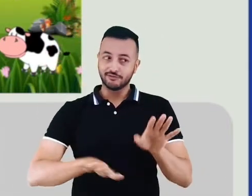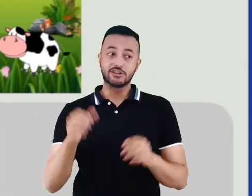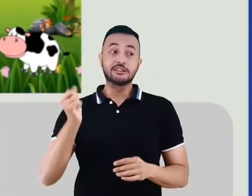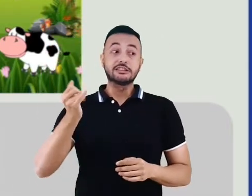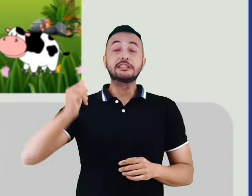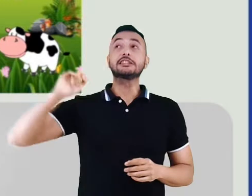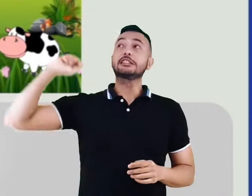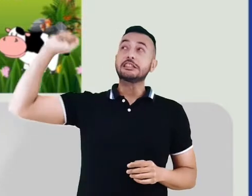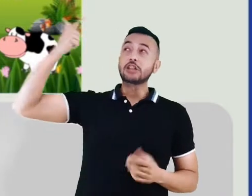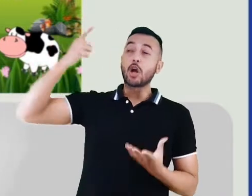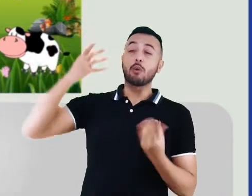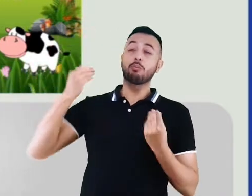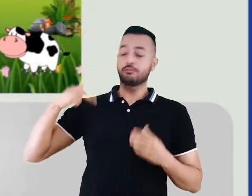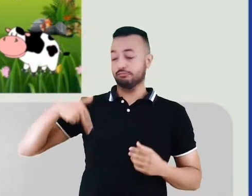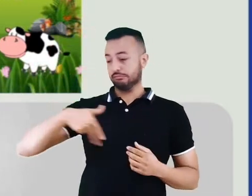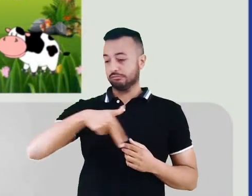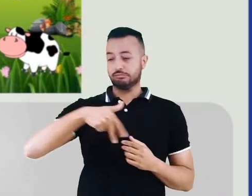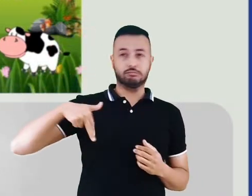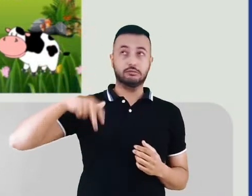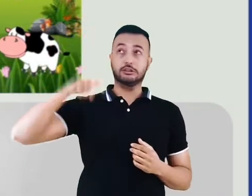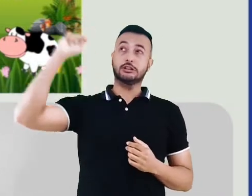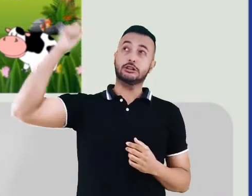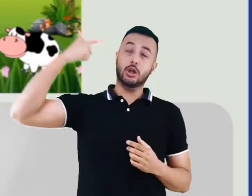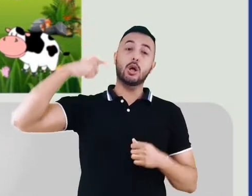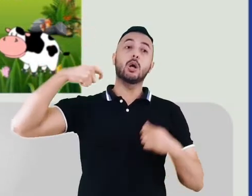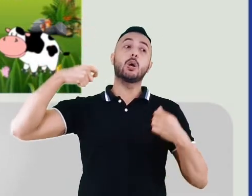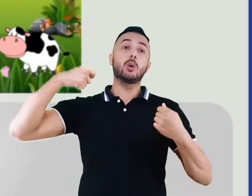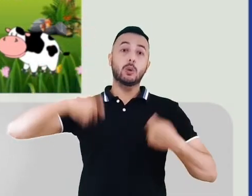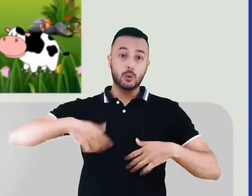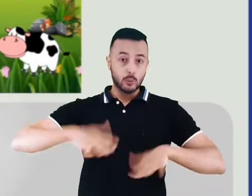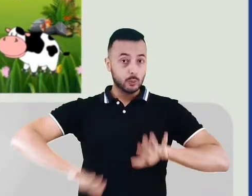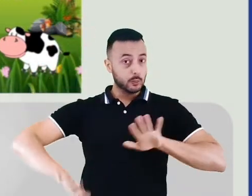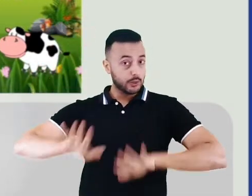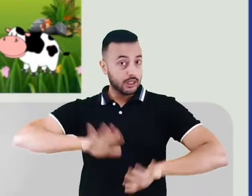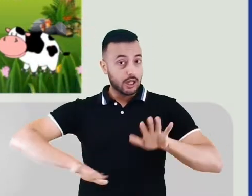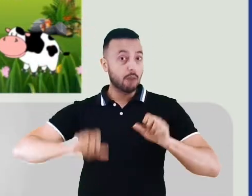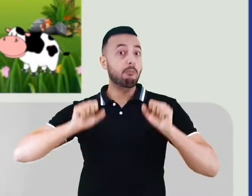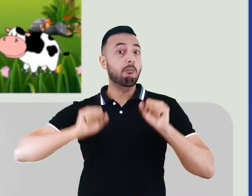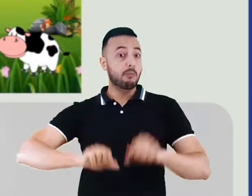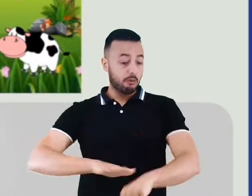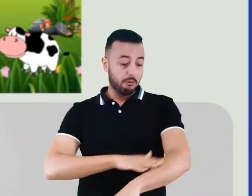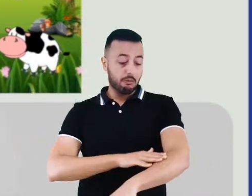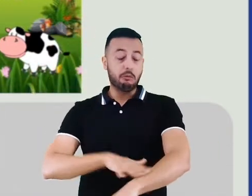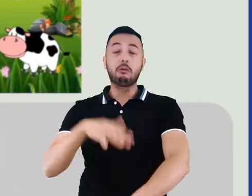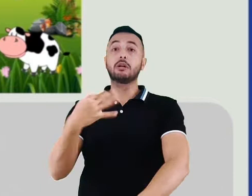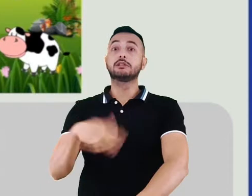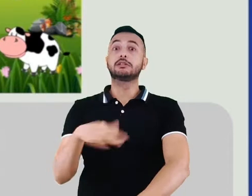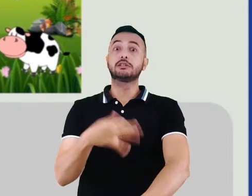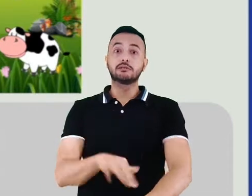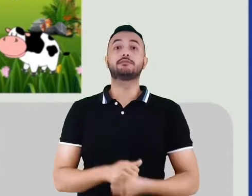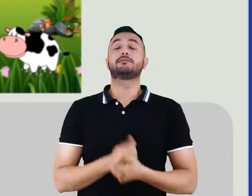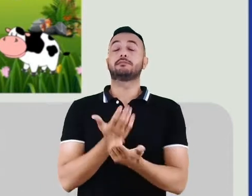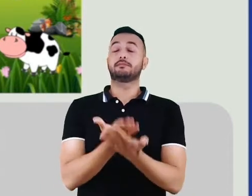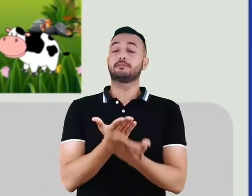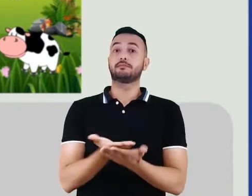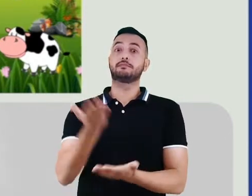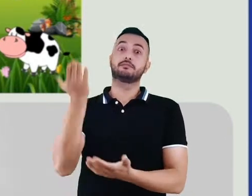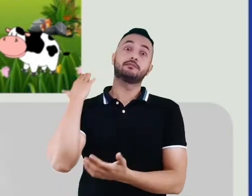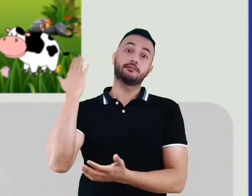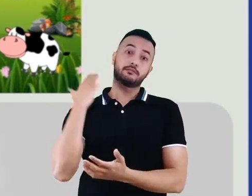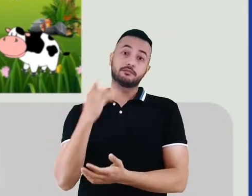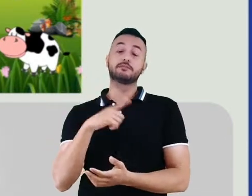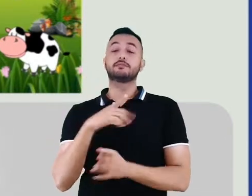muito tempo ao sol, a gente pode sofrer algumas queimaduras. E aí a gente trouxe na aula anterior